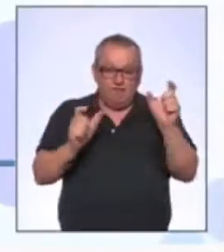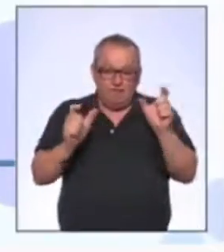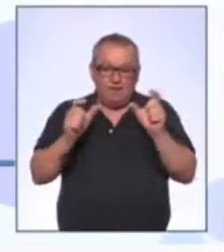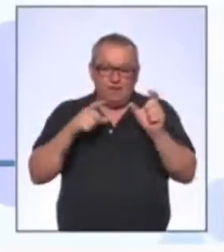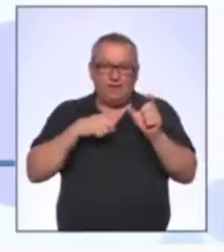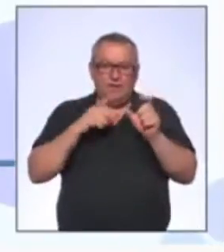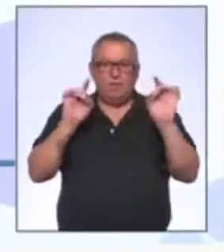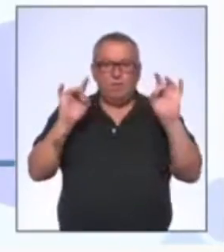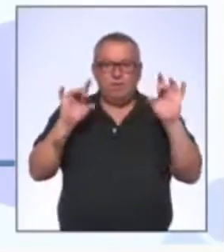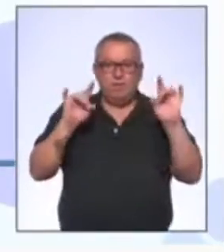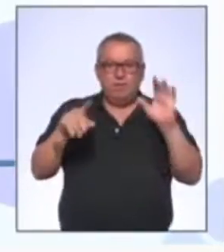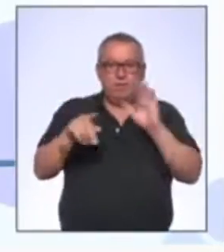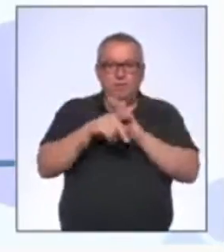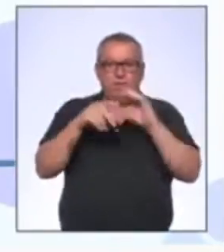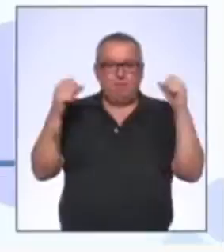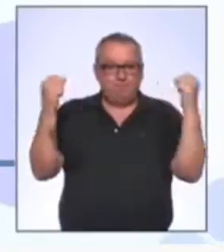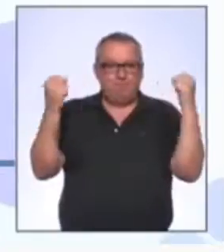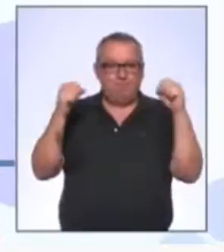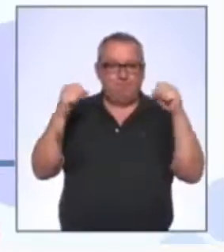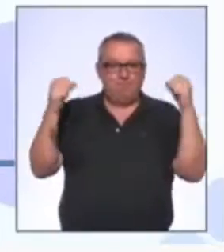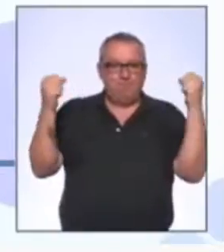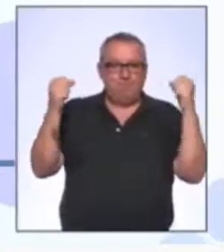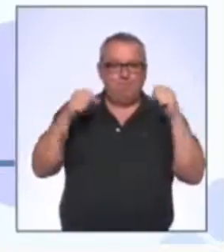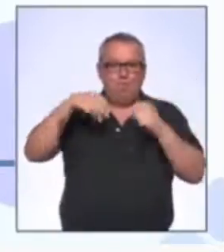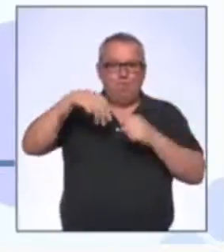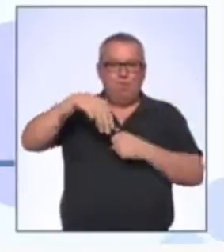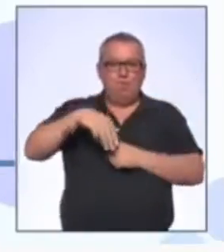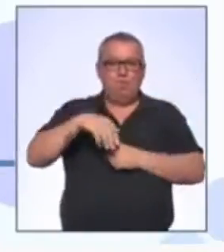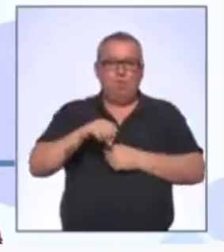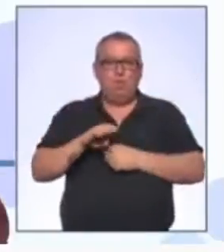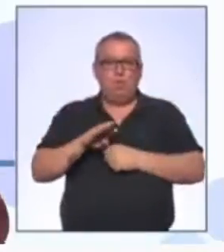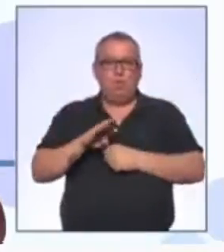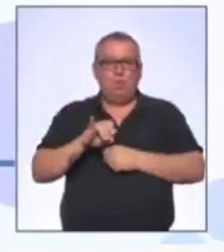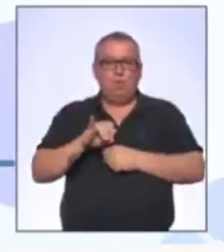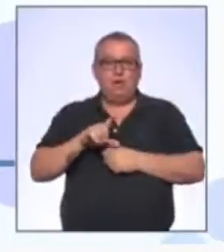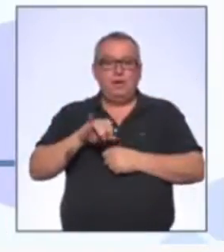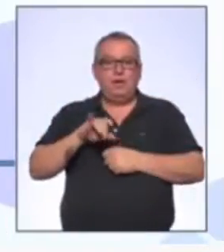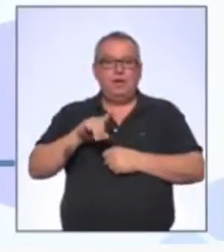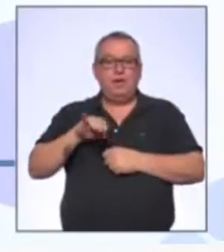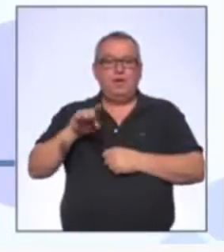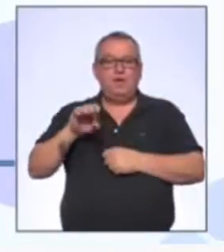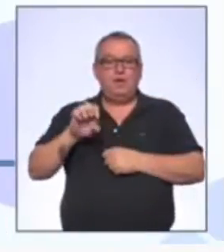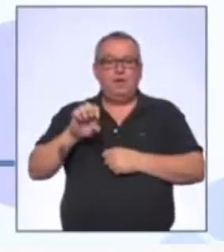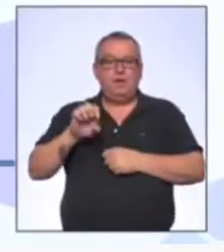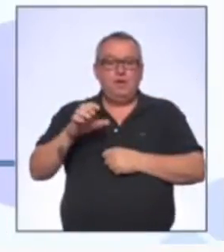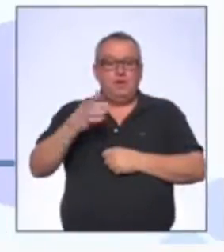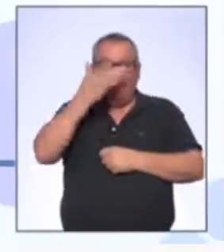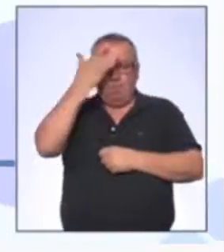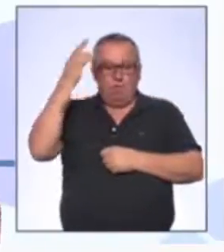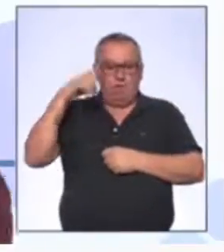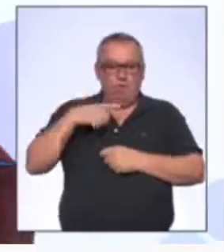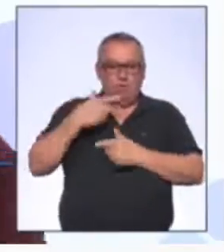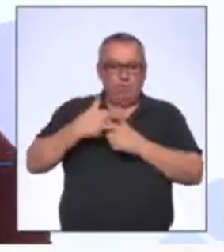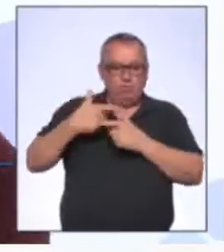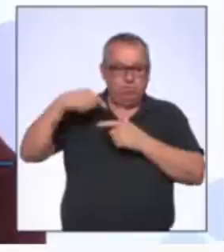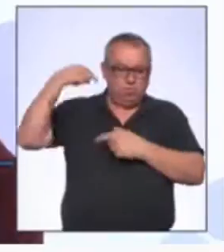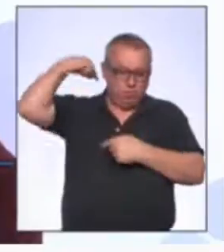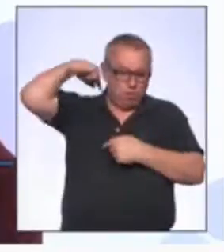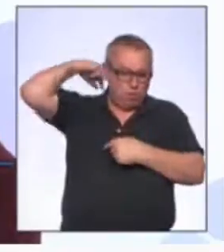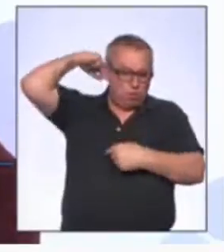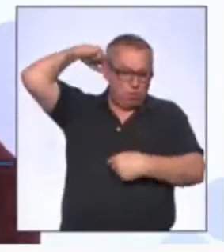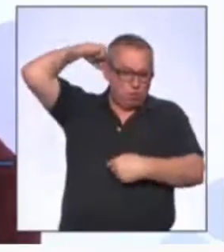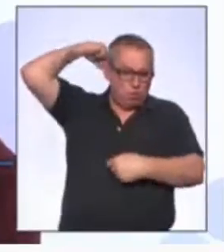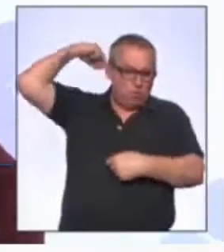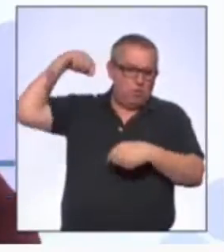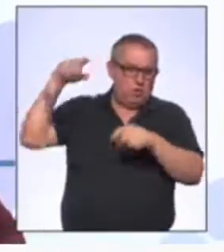que são específicas da educação física então vamos lá a mobilidade pessoa sofreu um trauma na coluna e ela deixa de